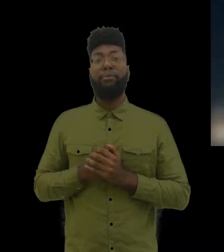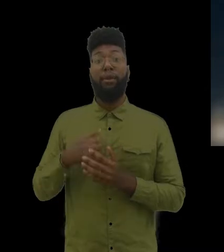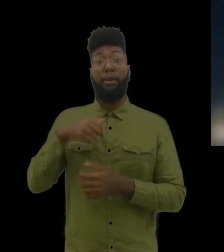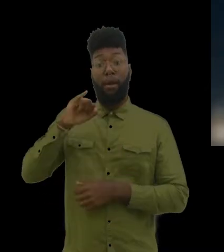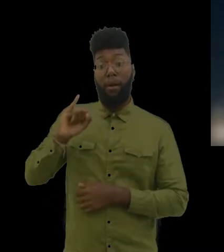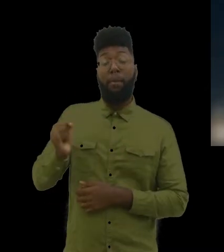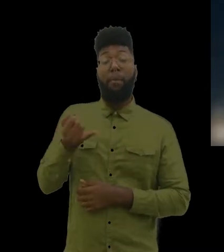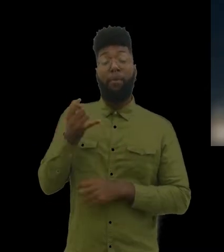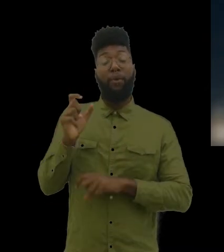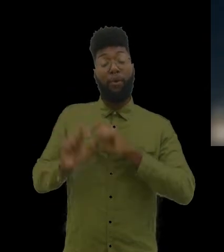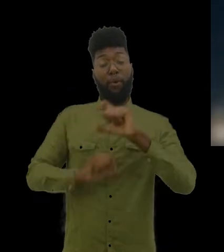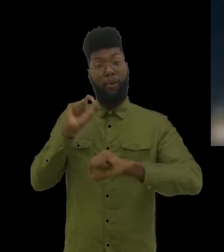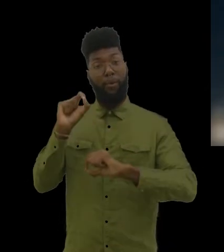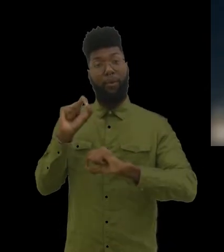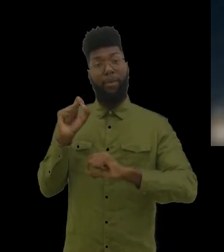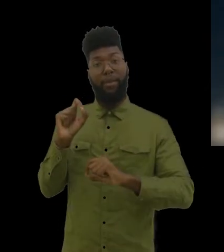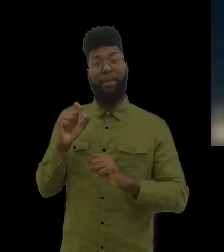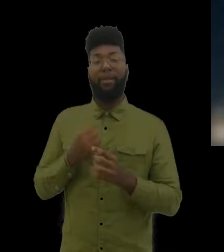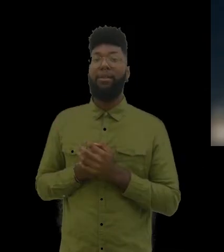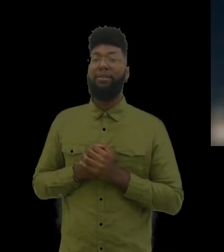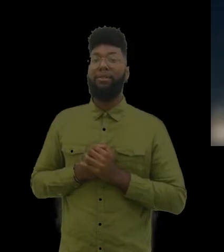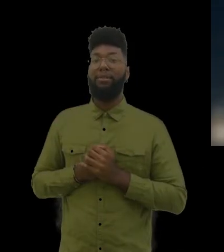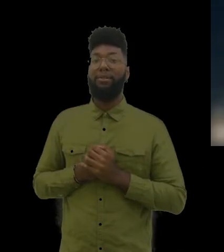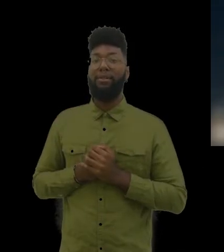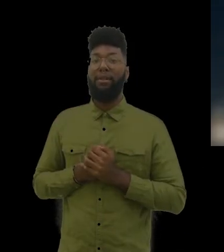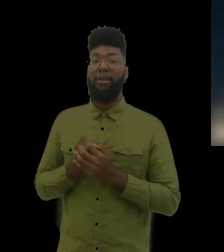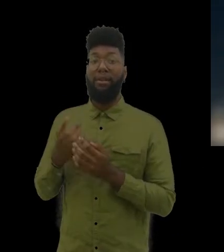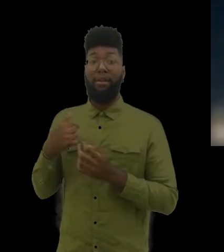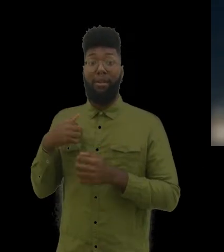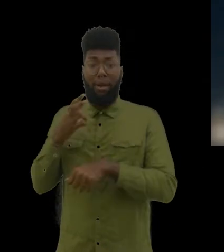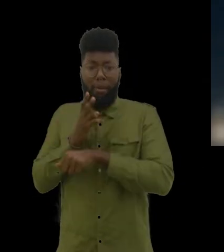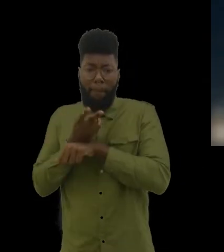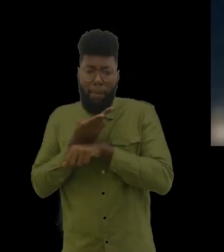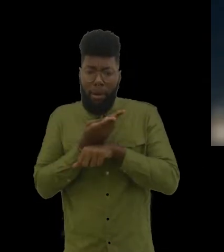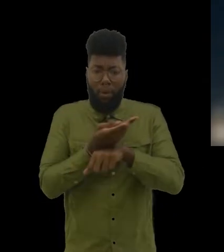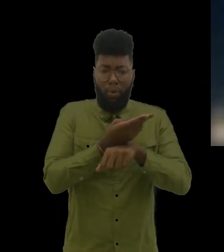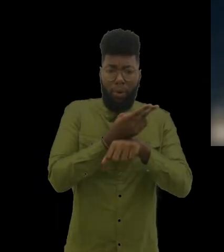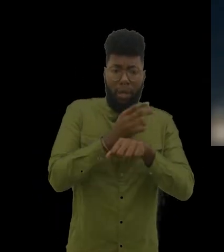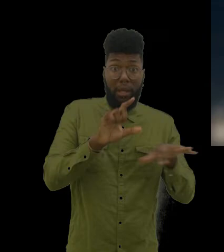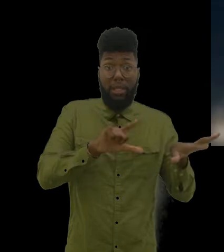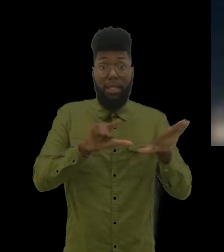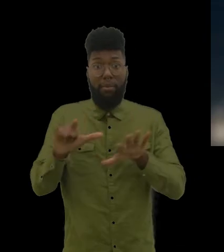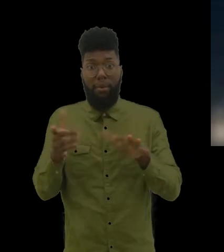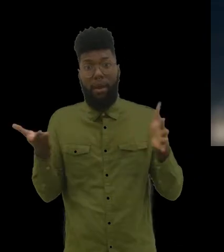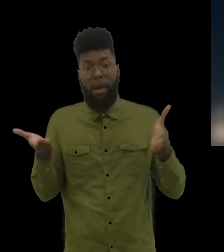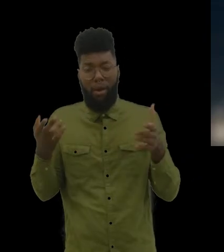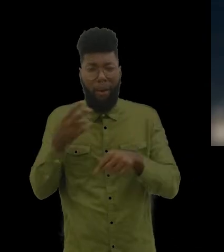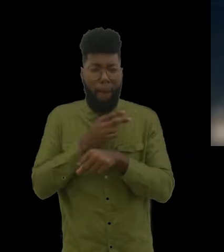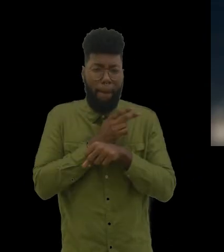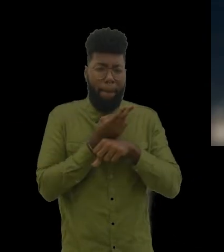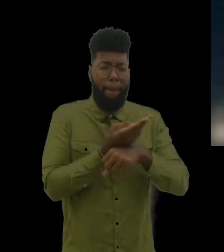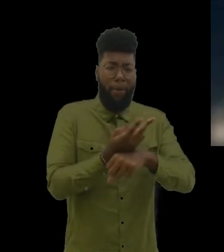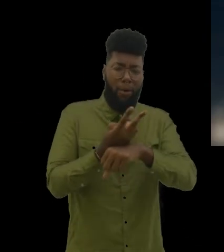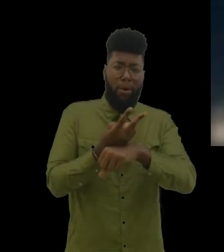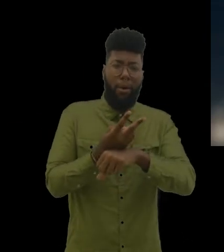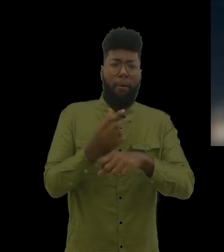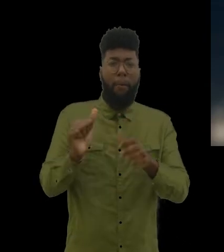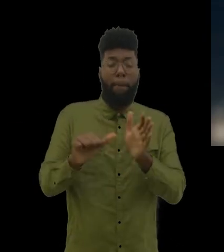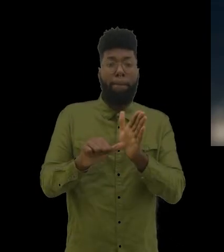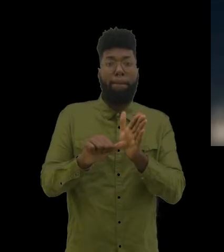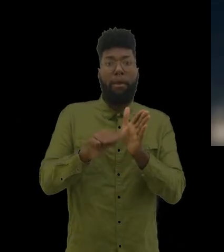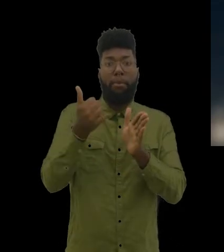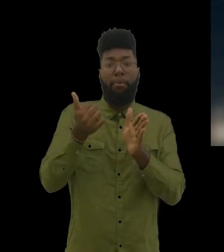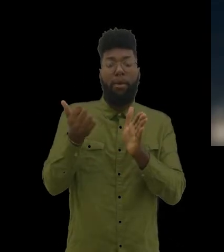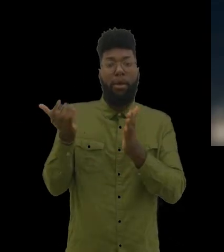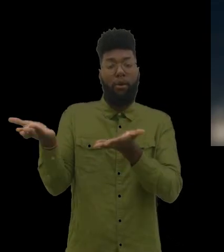tô curiosa, né? Eu fui atrás essa semana, né? Eu tenho que ter o primeiro convidado tem que ser uma